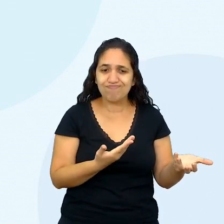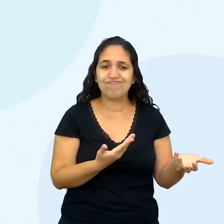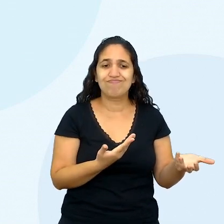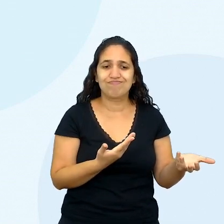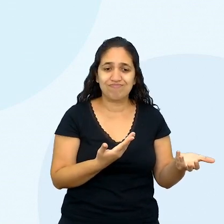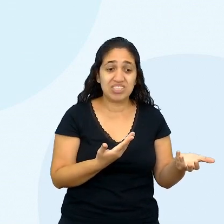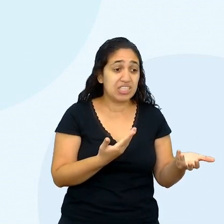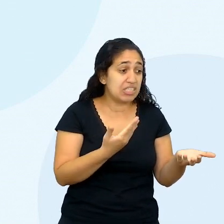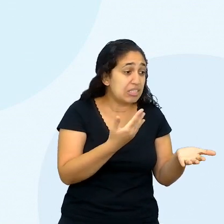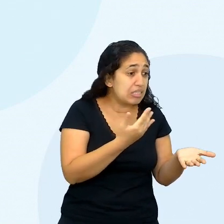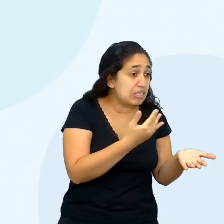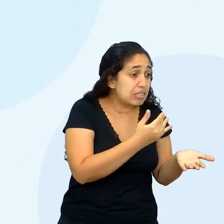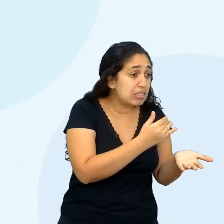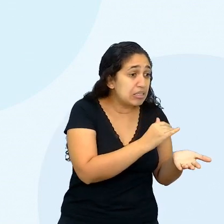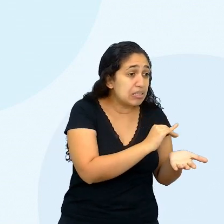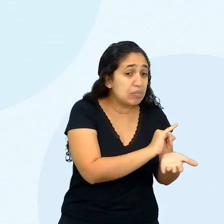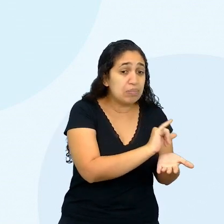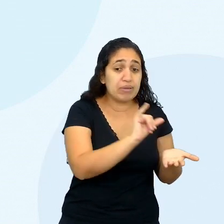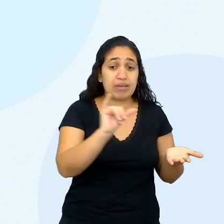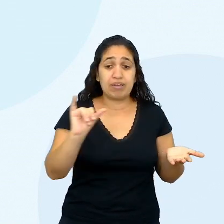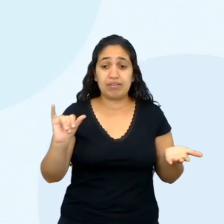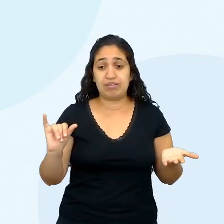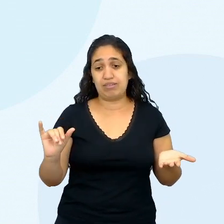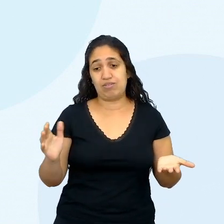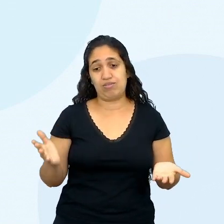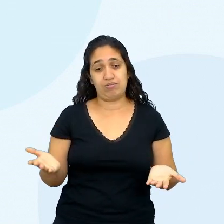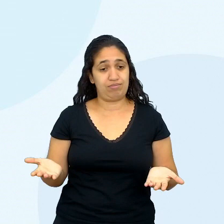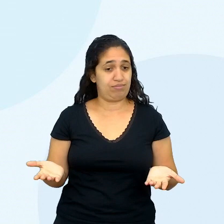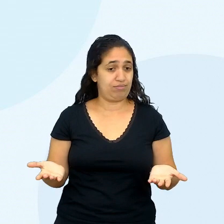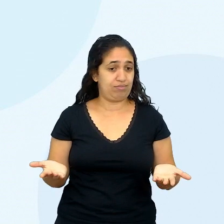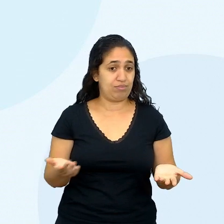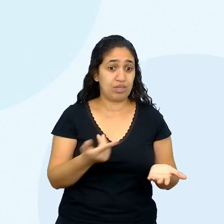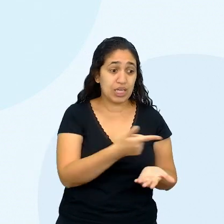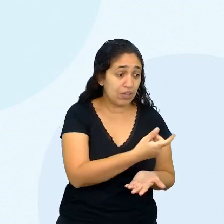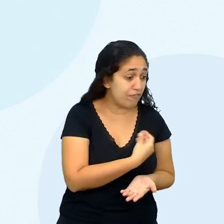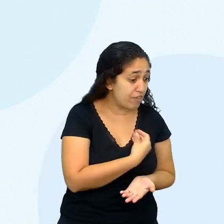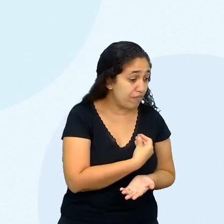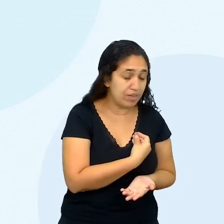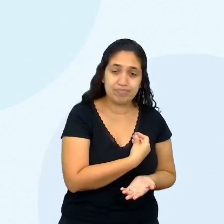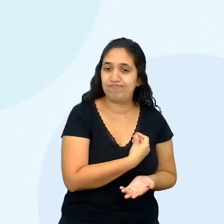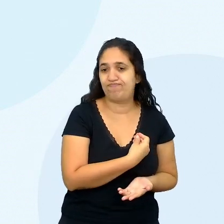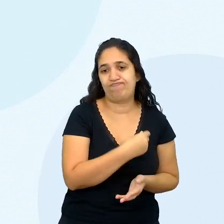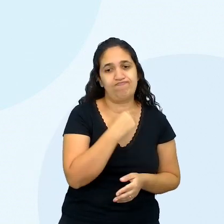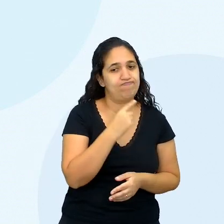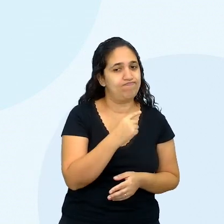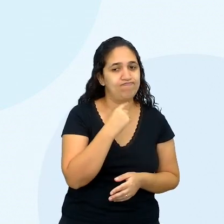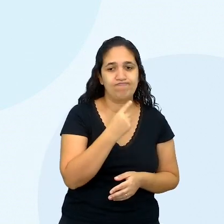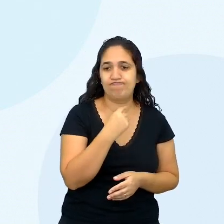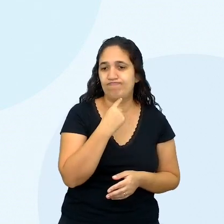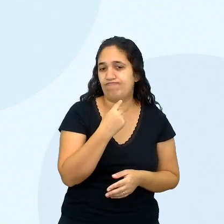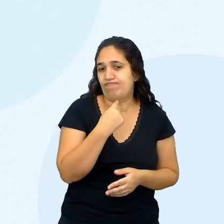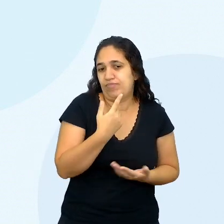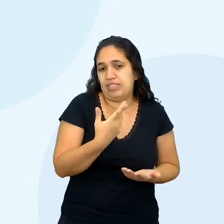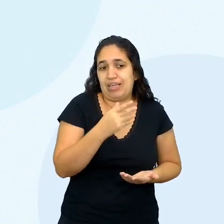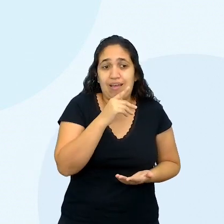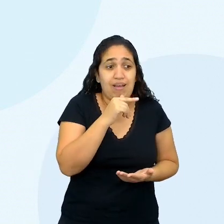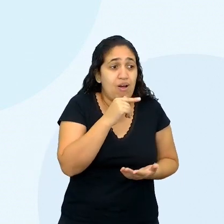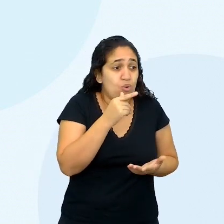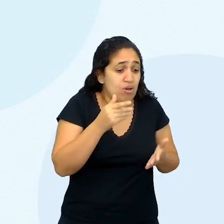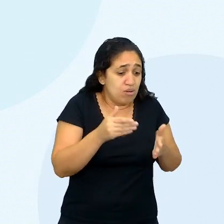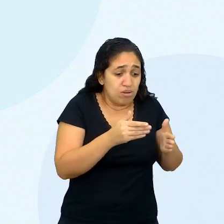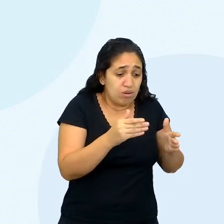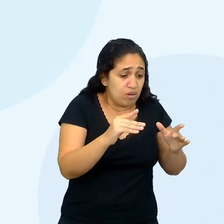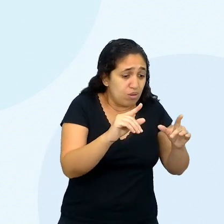de migração humana, né. As pessoas não conseguem mais viver naquele local porque a pluviosidade diminuiu de um tanto